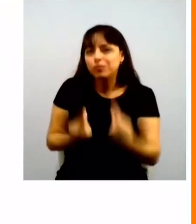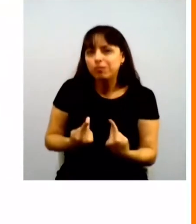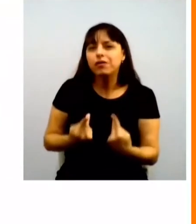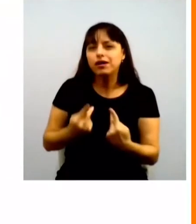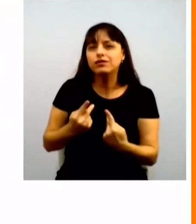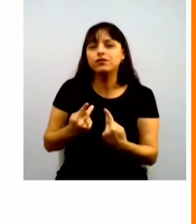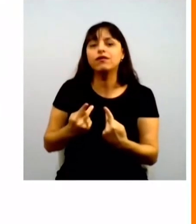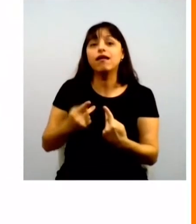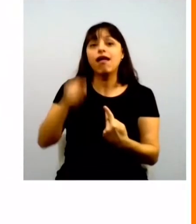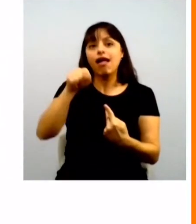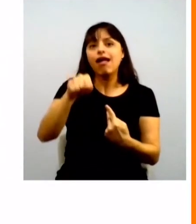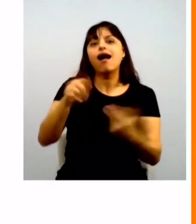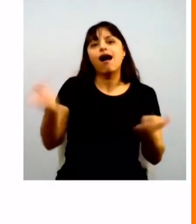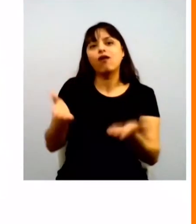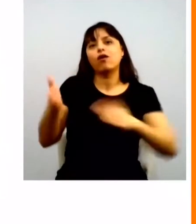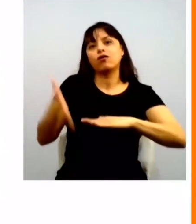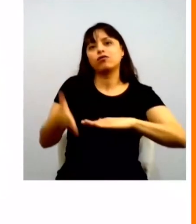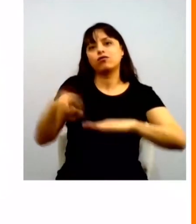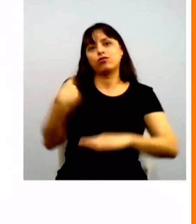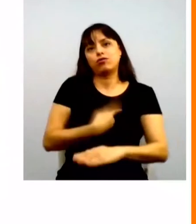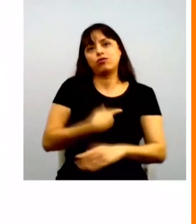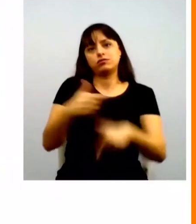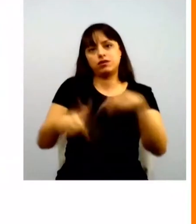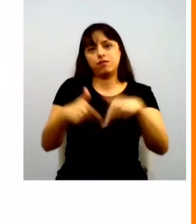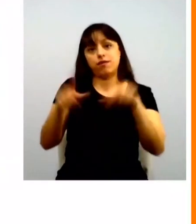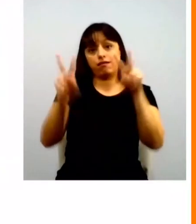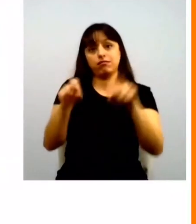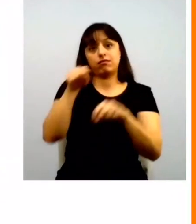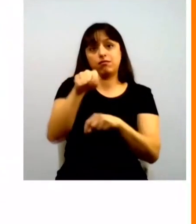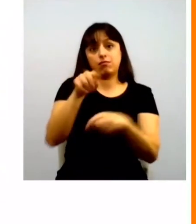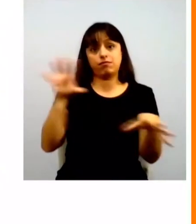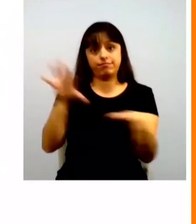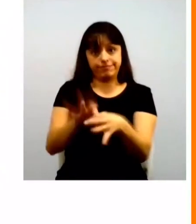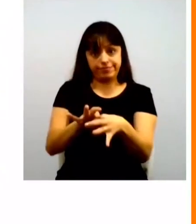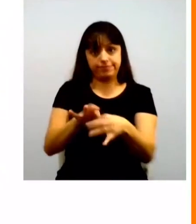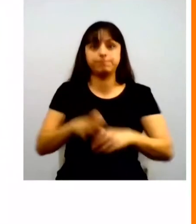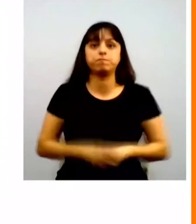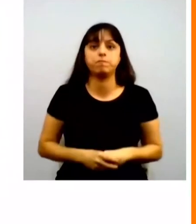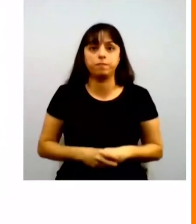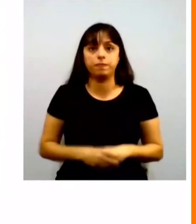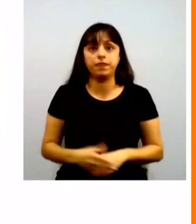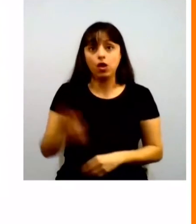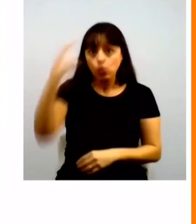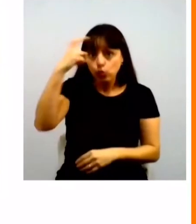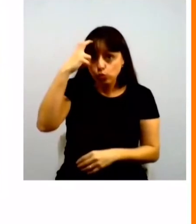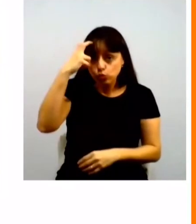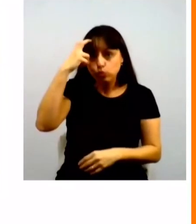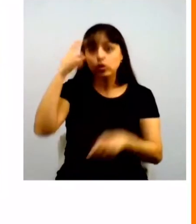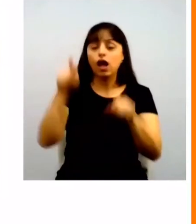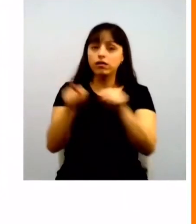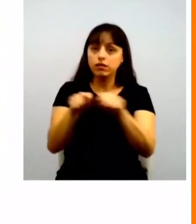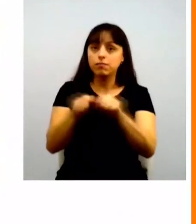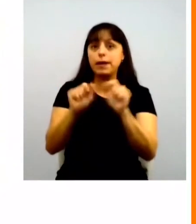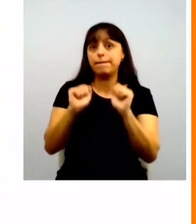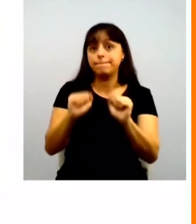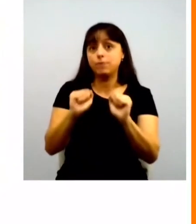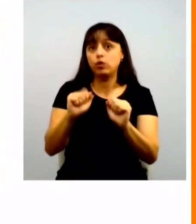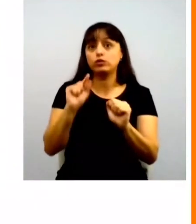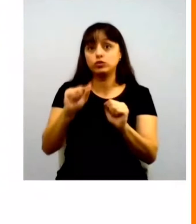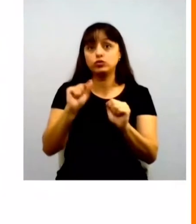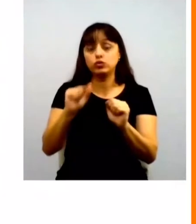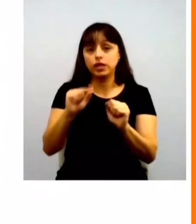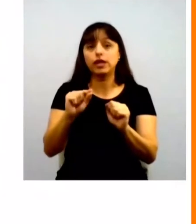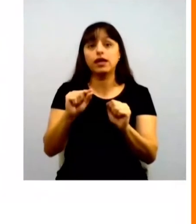verdade que a cultura pode colocar em valor activos já existentes, é a